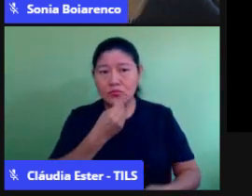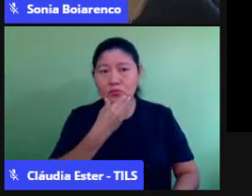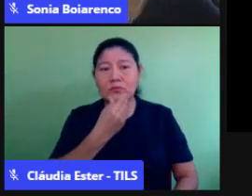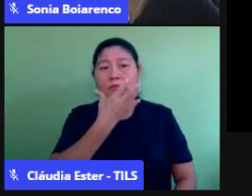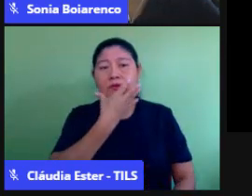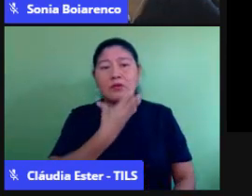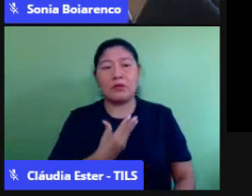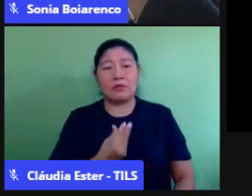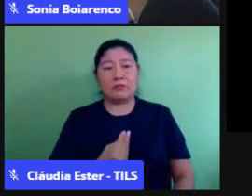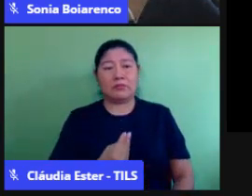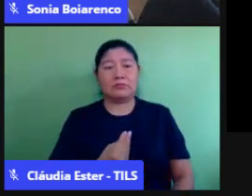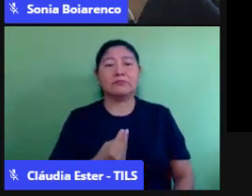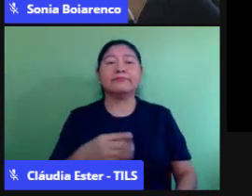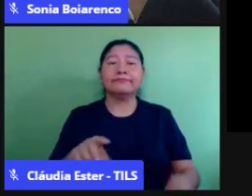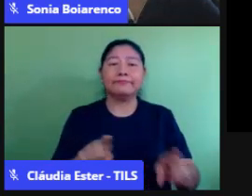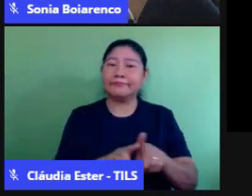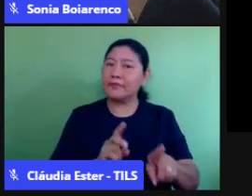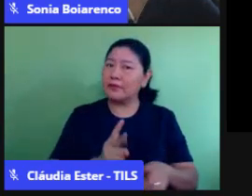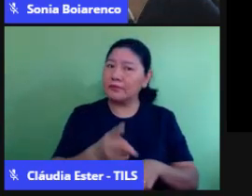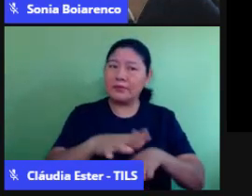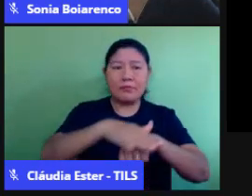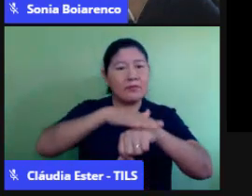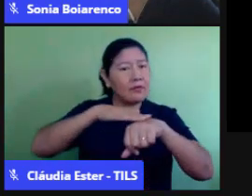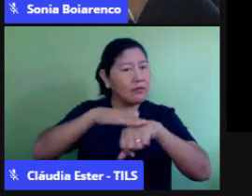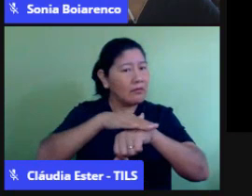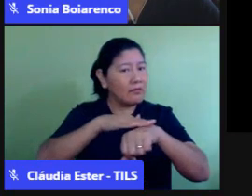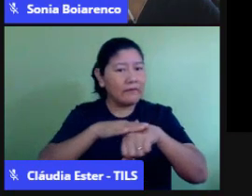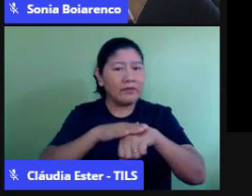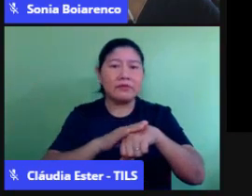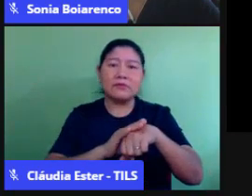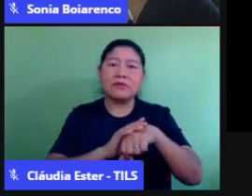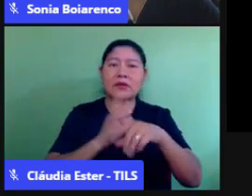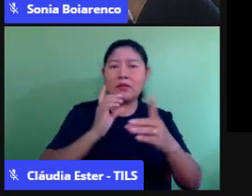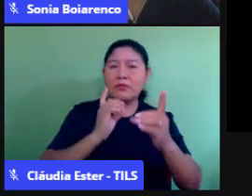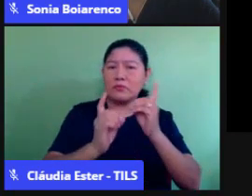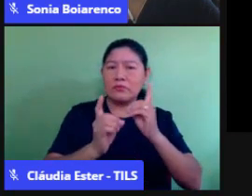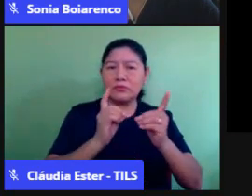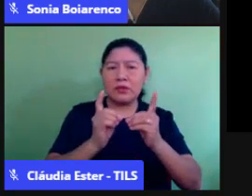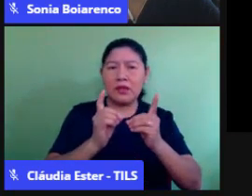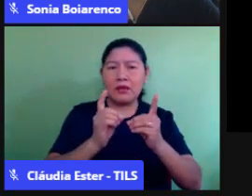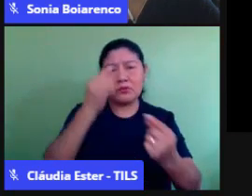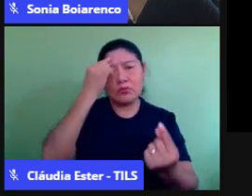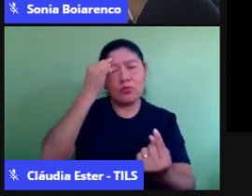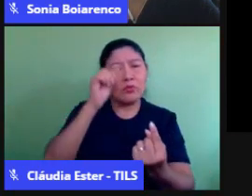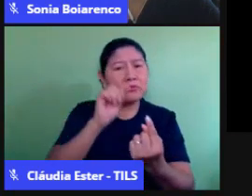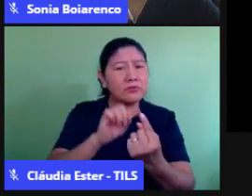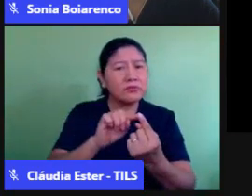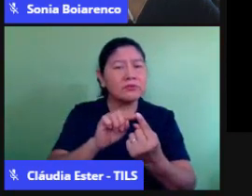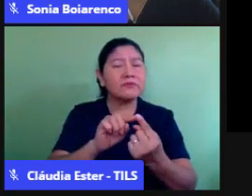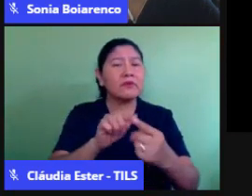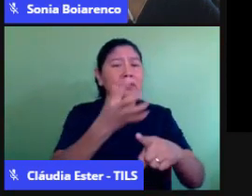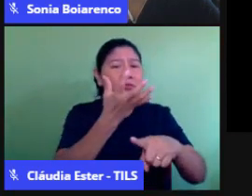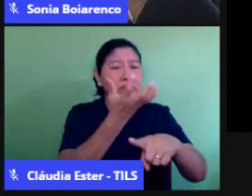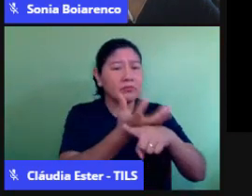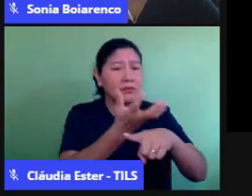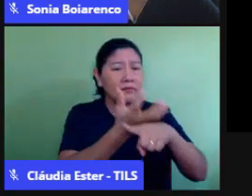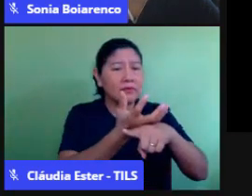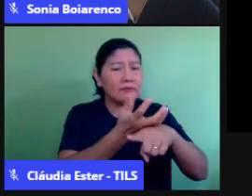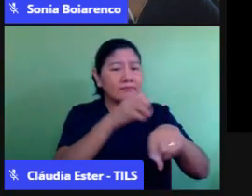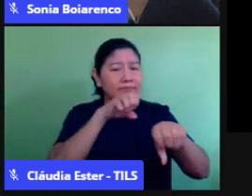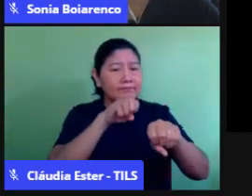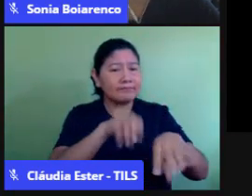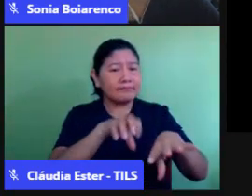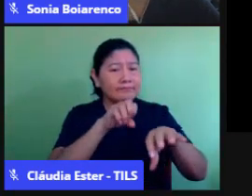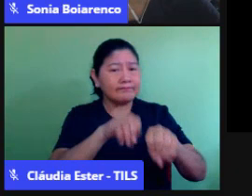sempre dialogando aqui, né? E dialogando, claro, a partir do nosso referencial curricular circunstancial